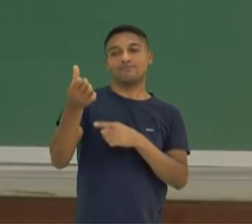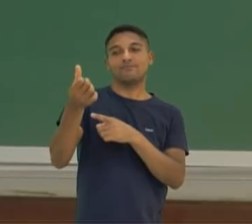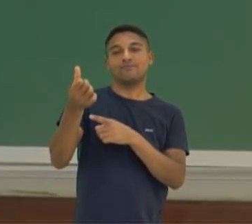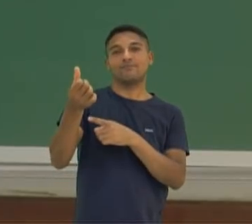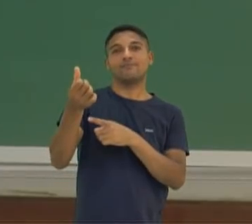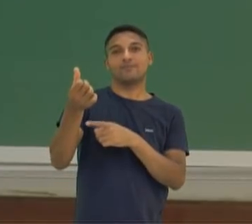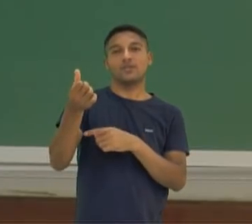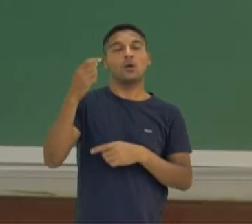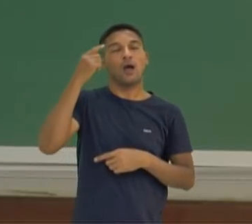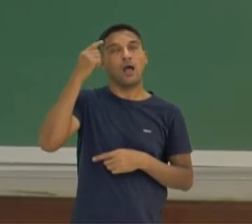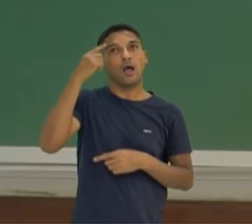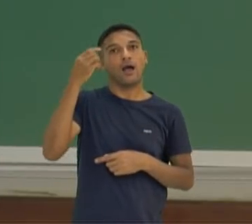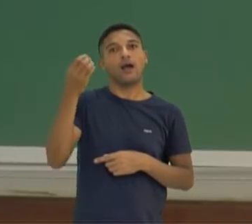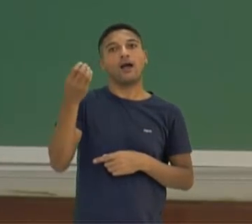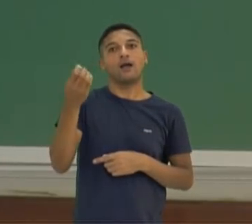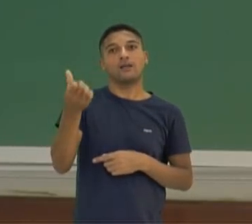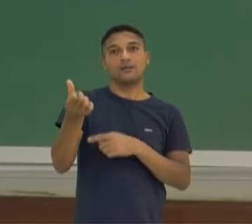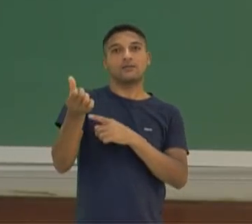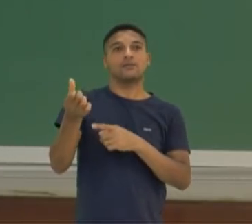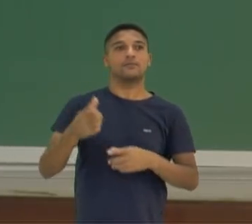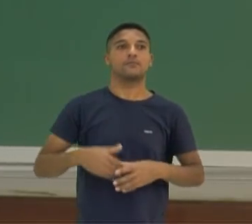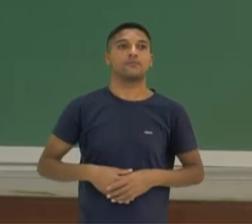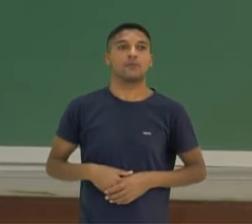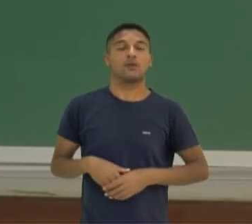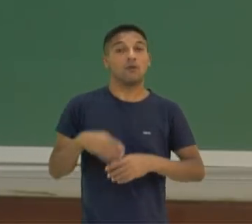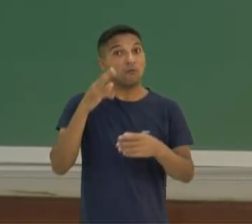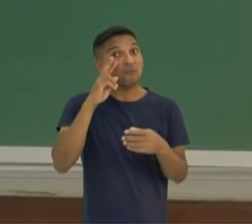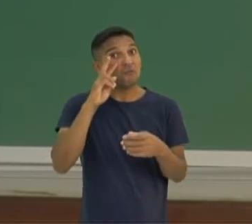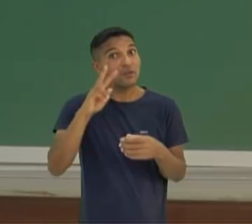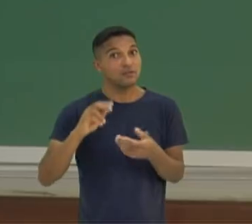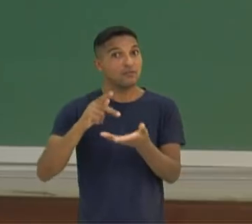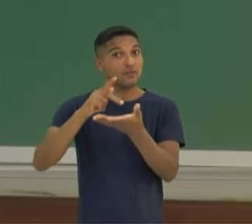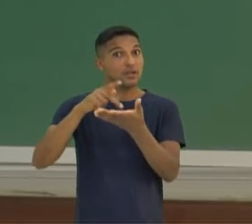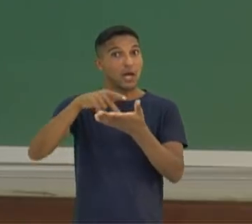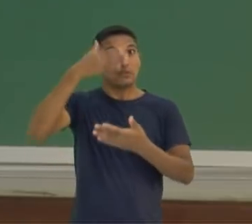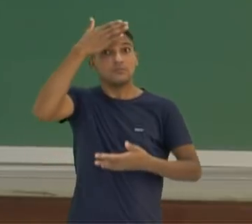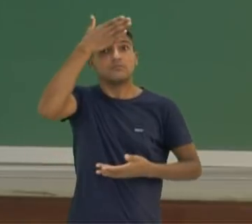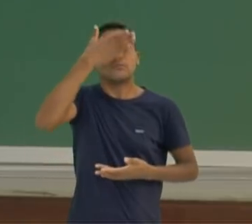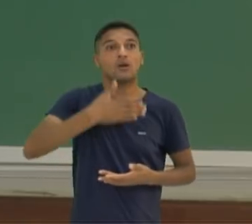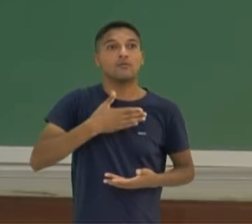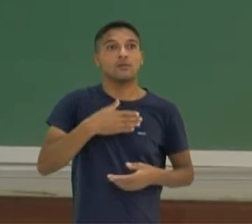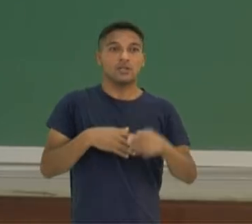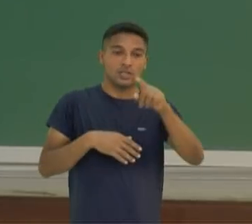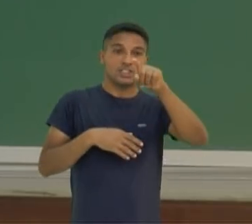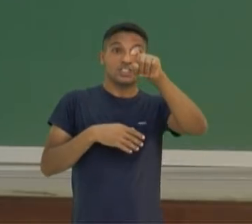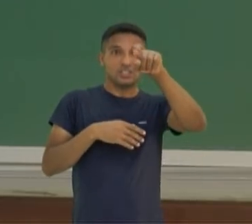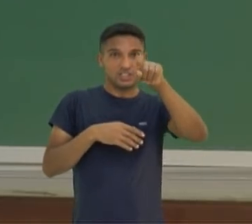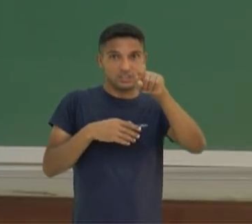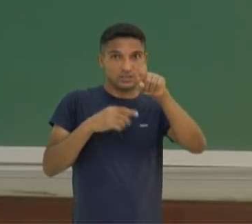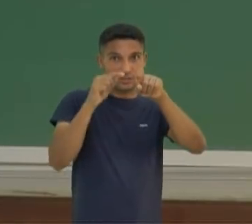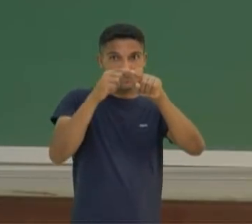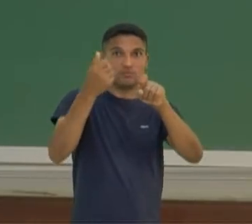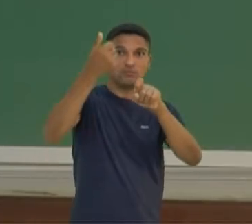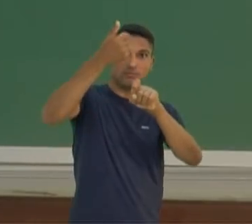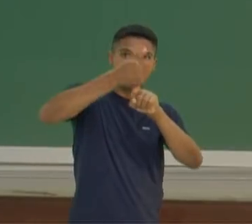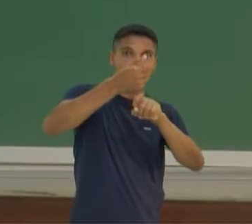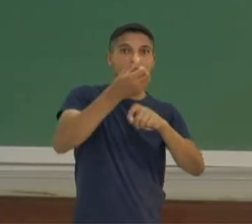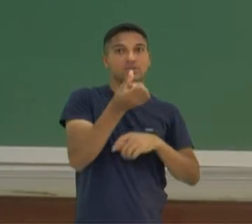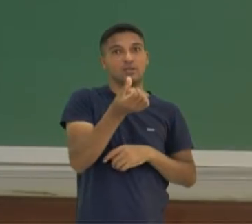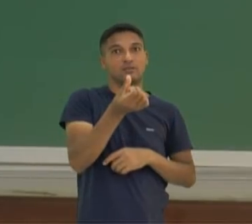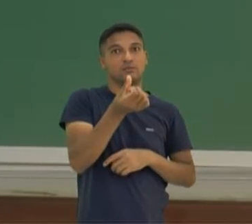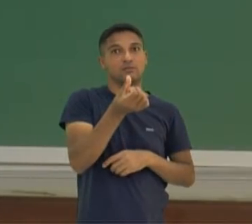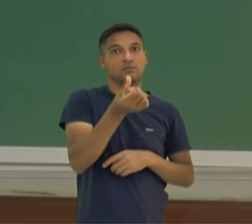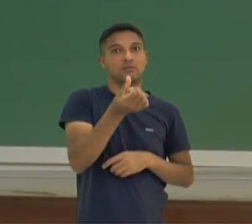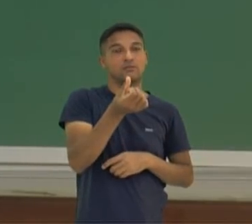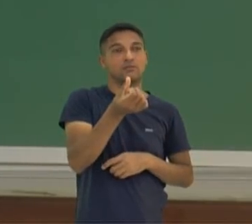Vamos ver aqui, ó. No lugar do x, vou substituir por 6. Lembrando que está multiplicando, quando não tem sinal entre o